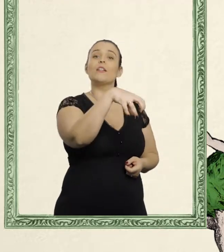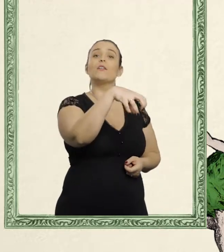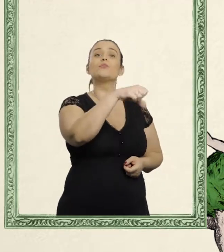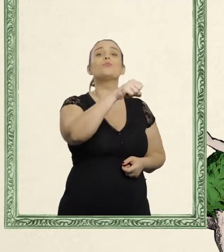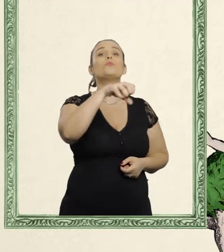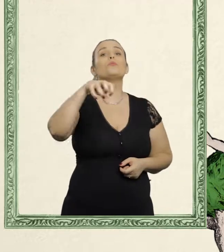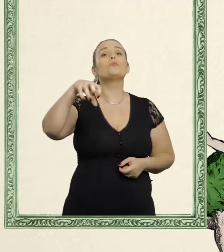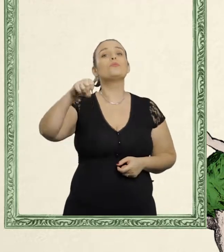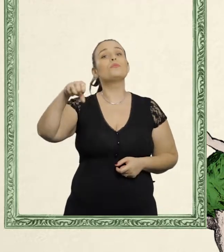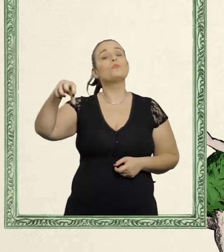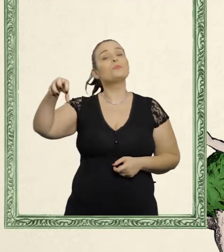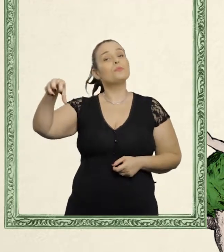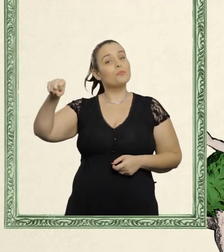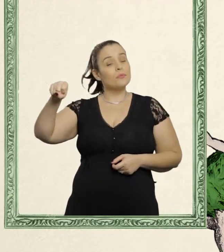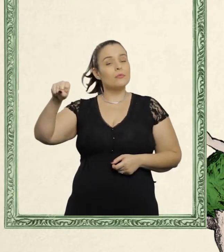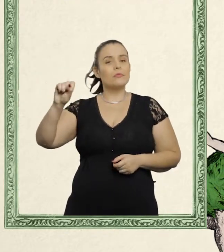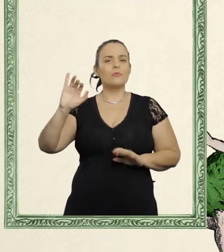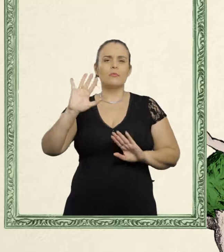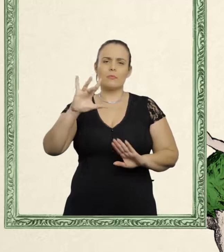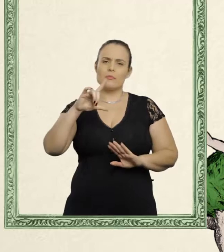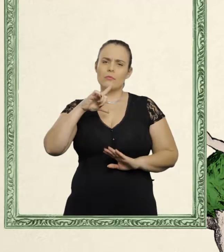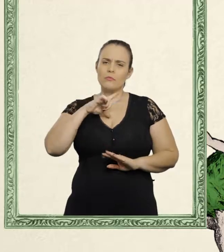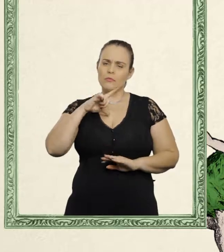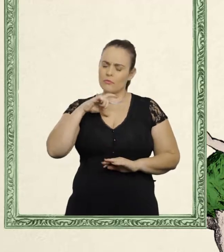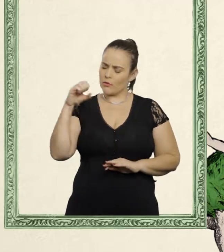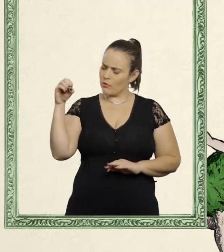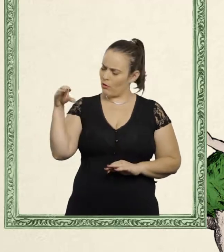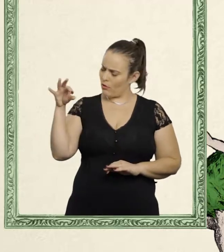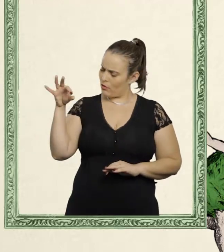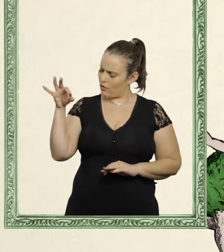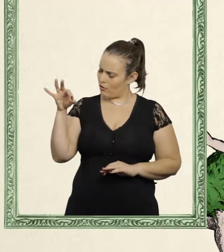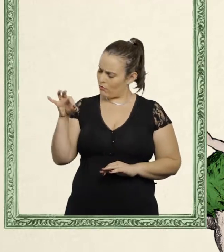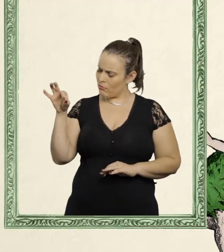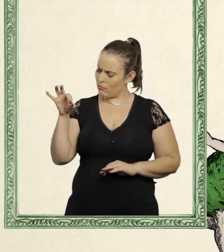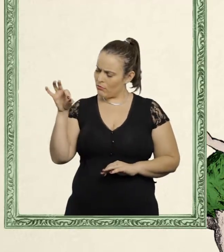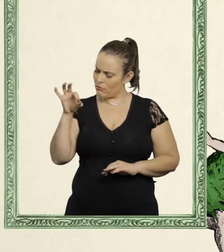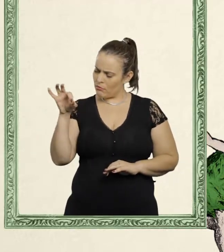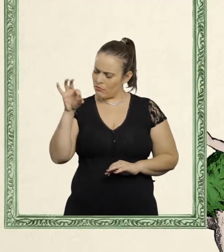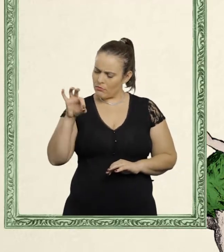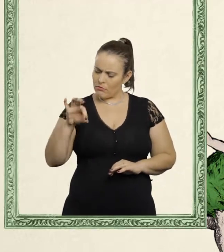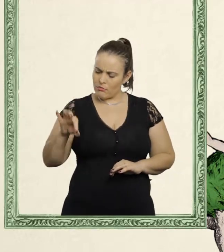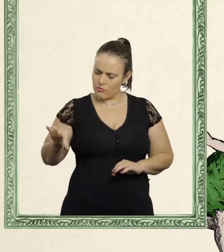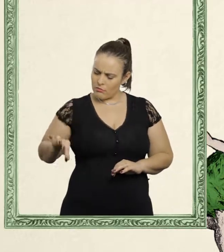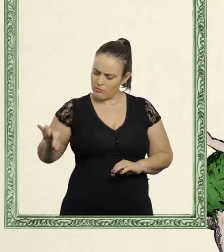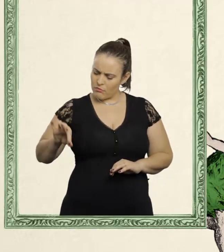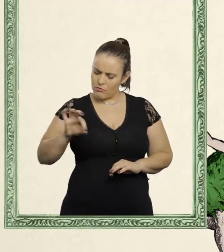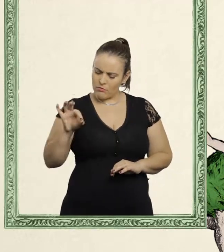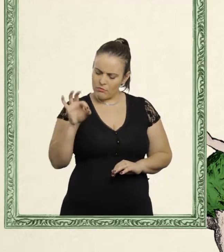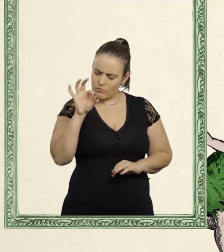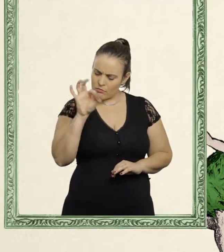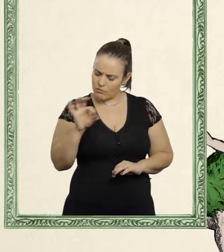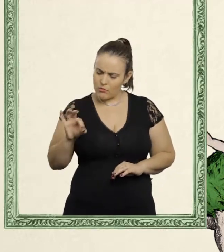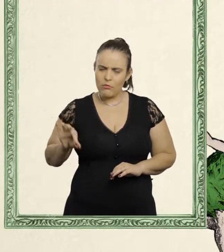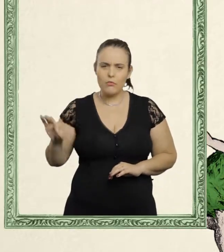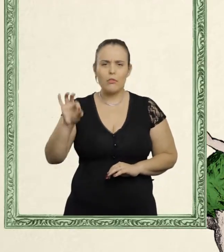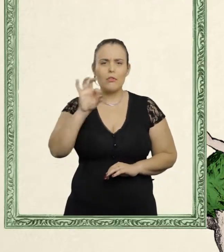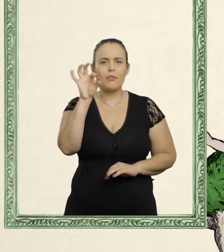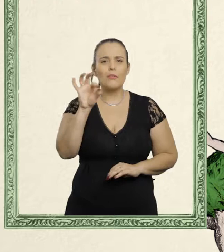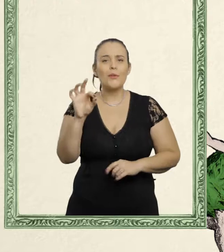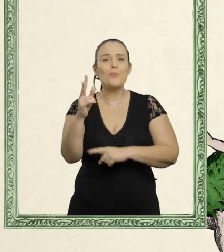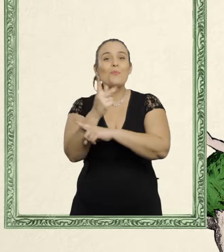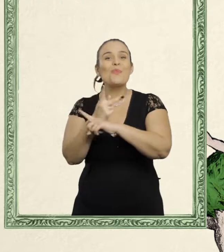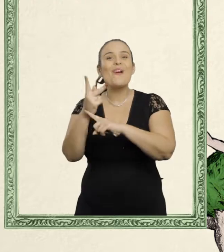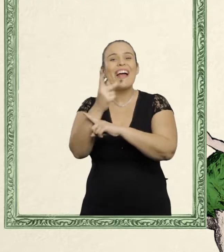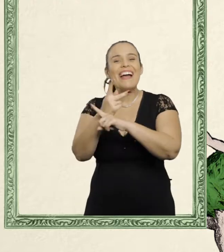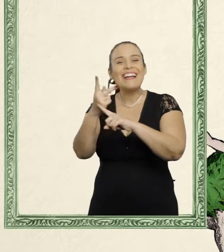crianças se apagaram. Mas havia uma outra luzinha no quarto. Essa luzinha revirava as gavetas procurando